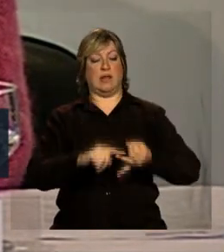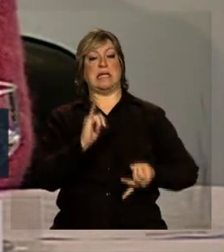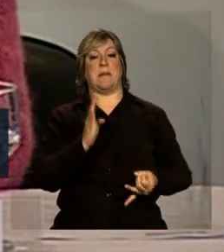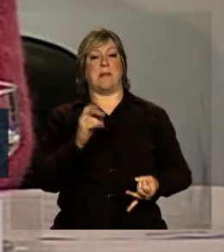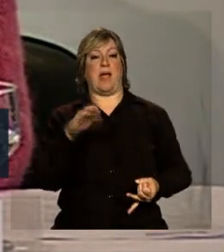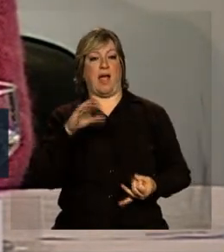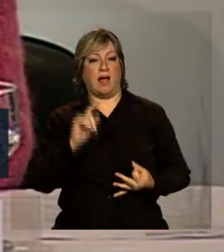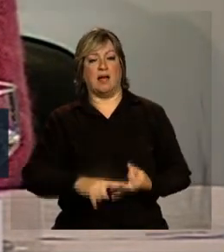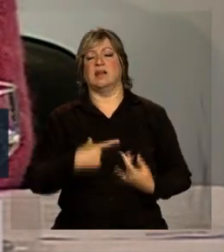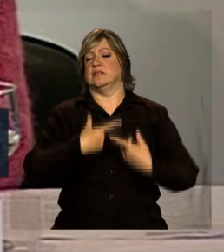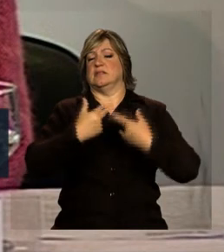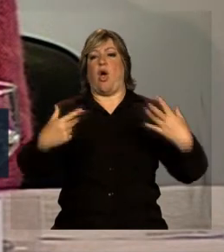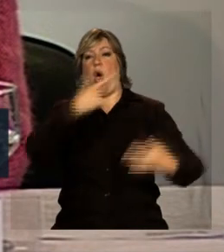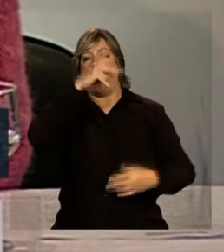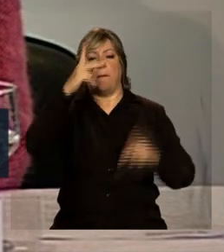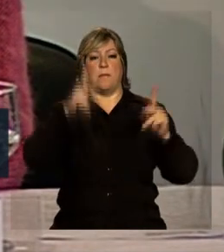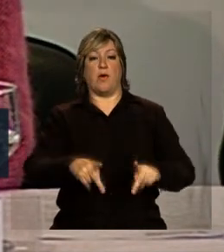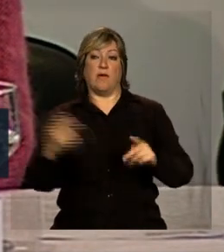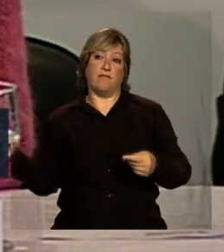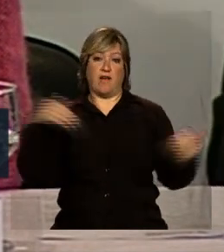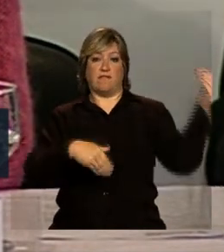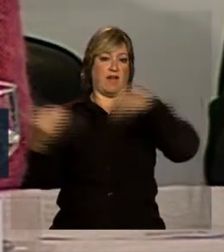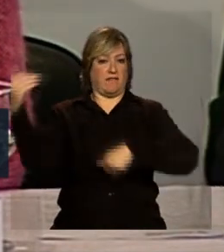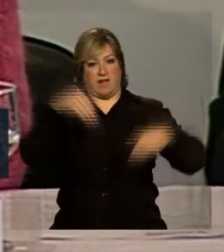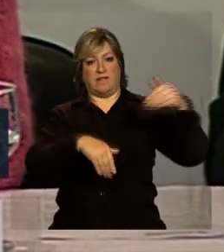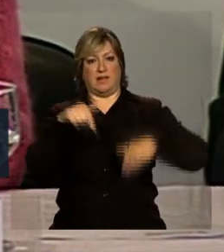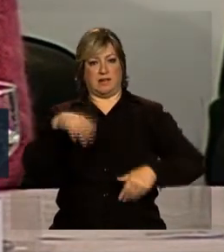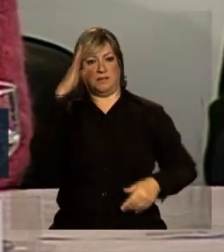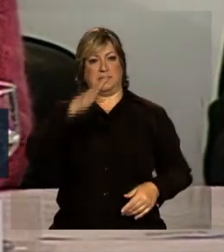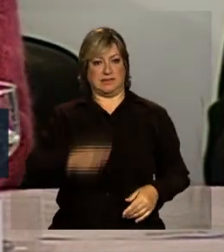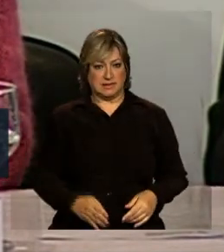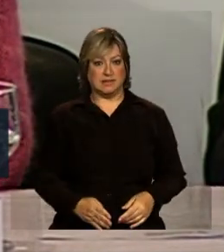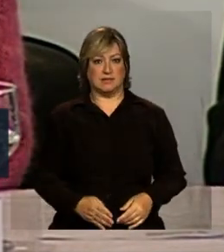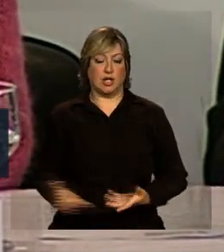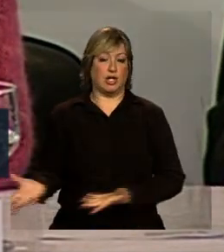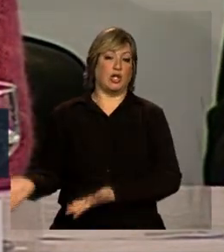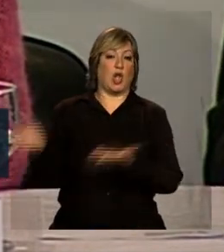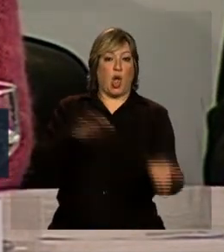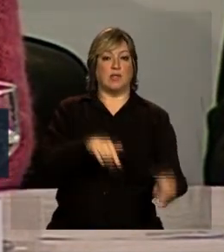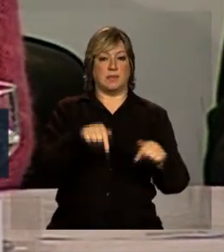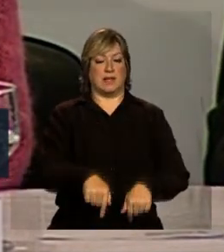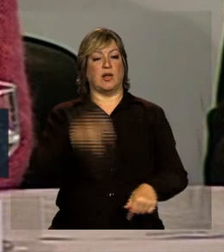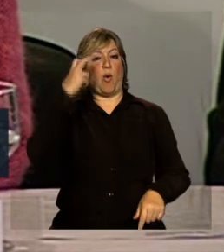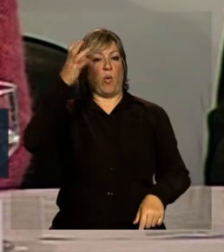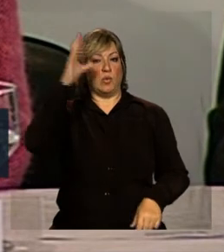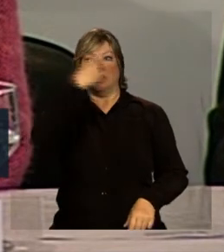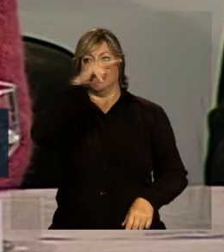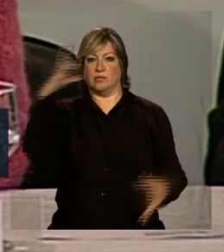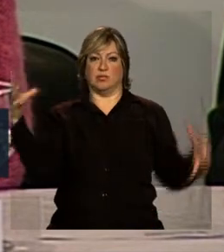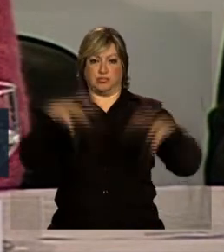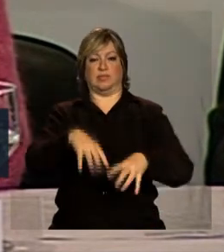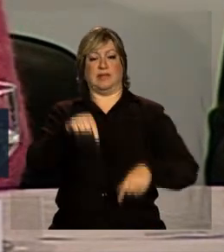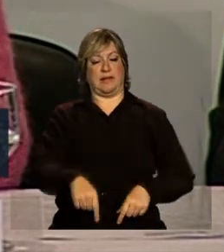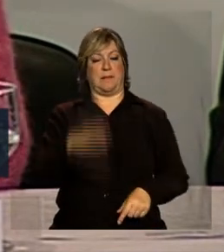ibérica, e também de outros povos que para cá vieram e trouxeram suas culturas, que vários